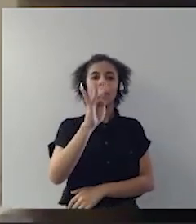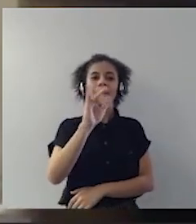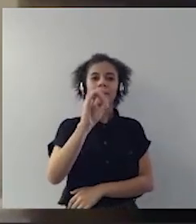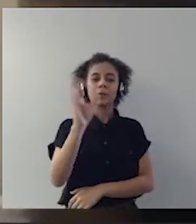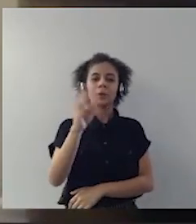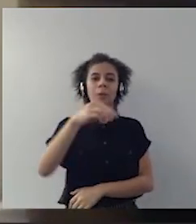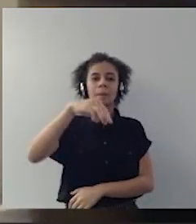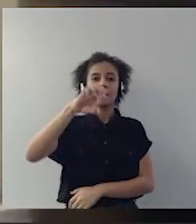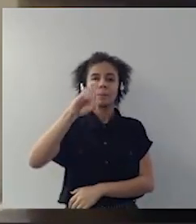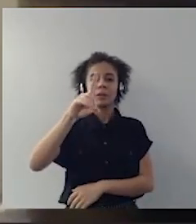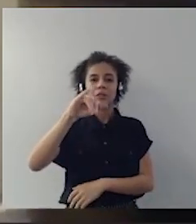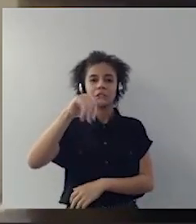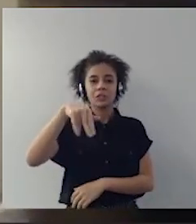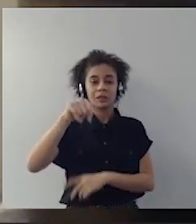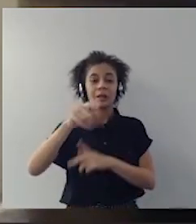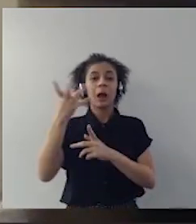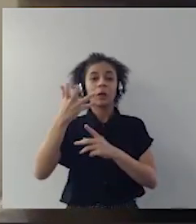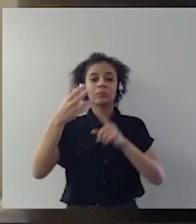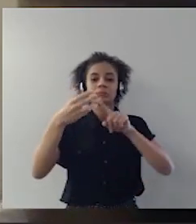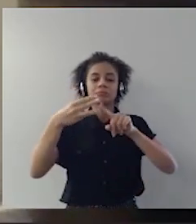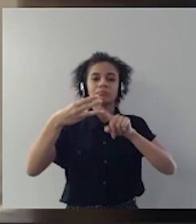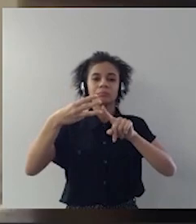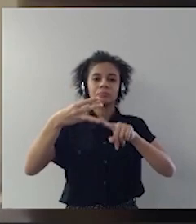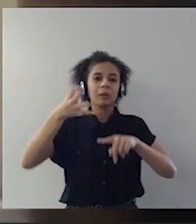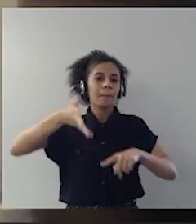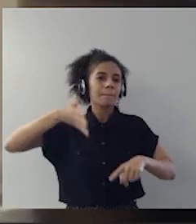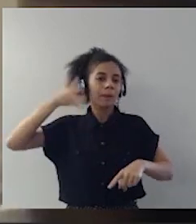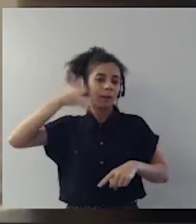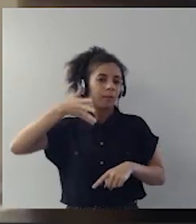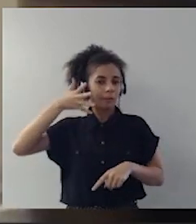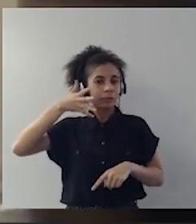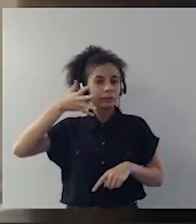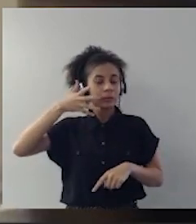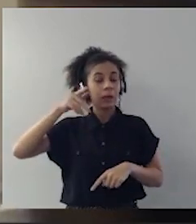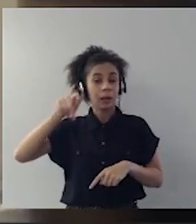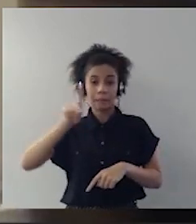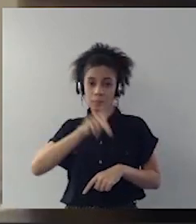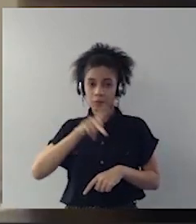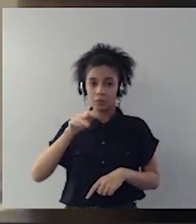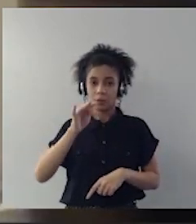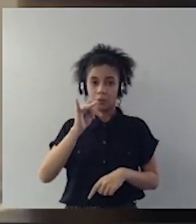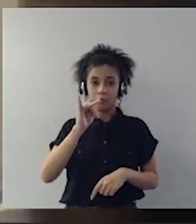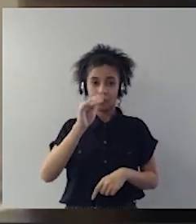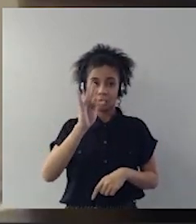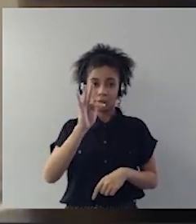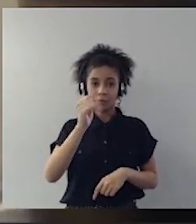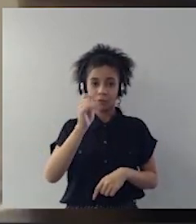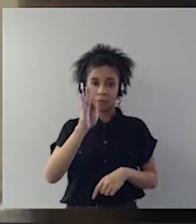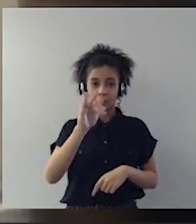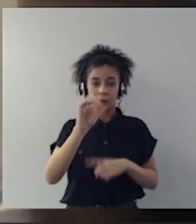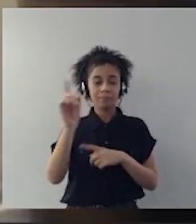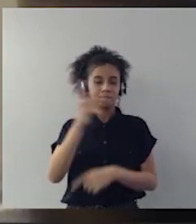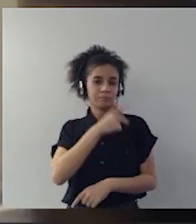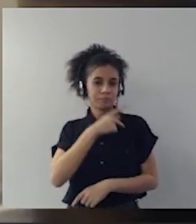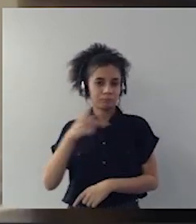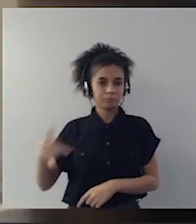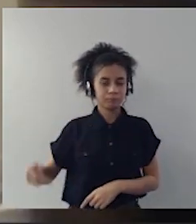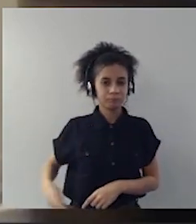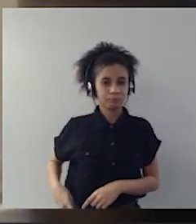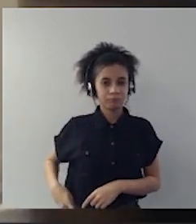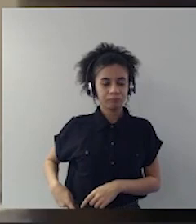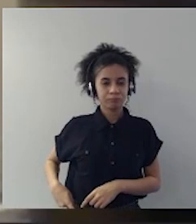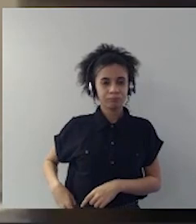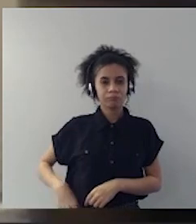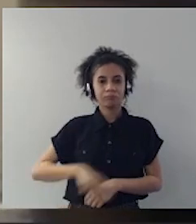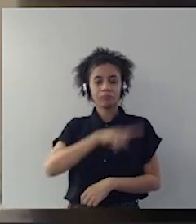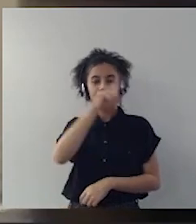que vai nos abrilhantar com a terceira palestra do painel. O professor Fábio, ele é presidente executivo do Instituto Internacional de